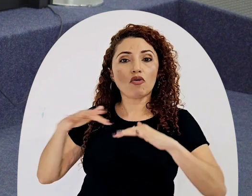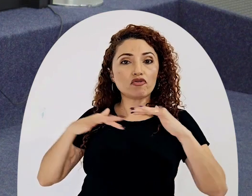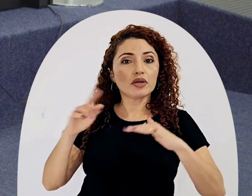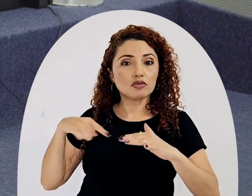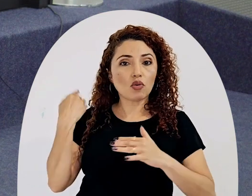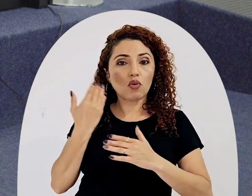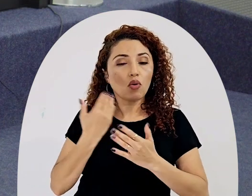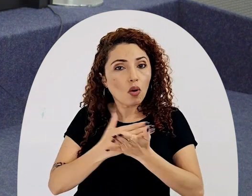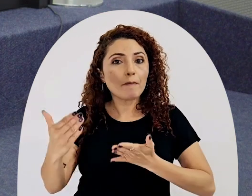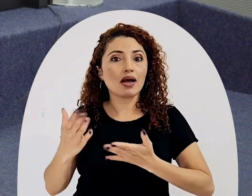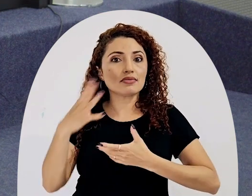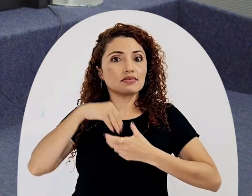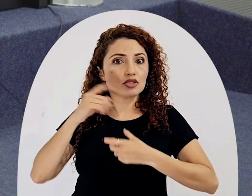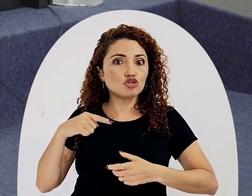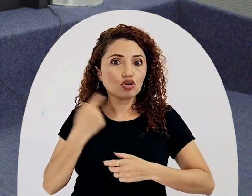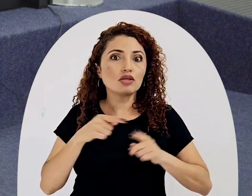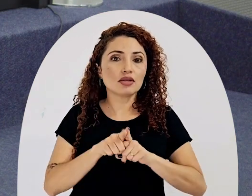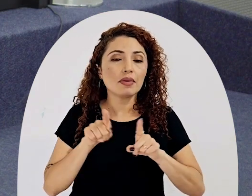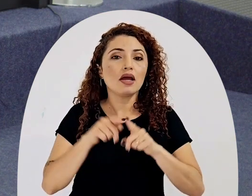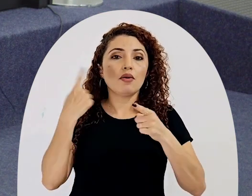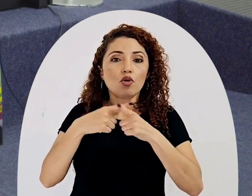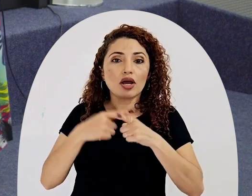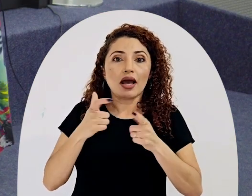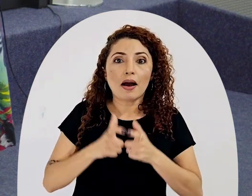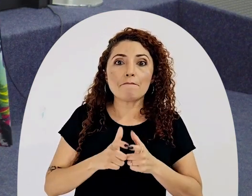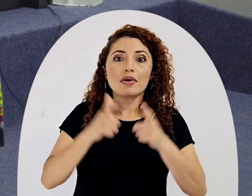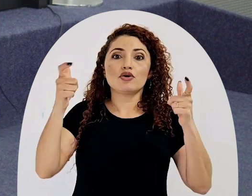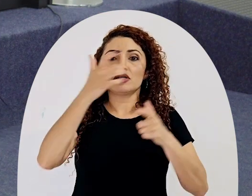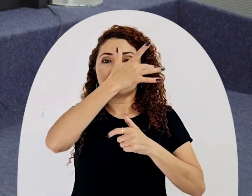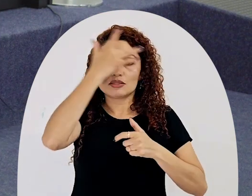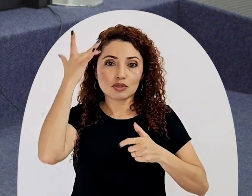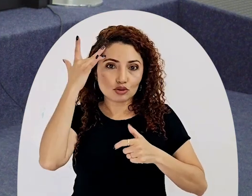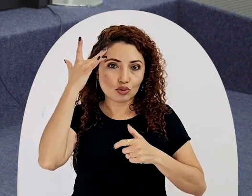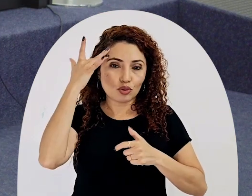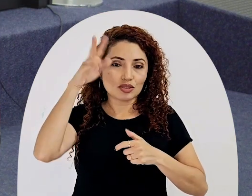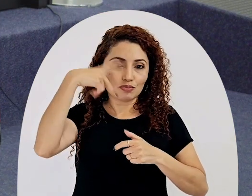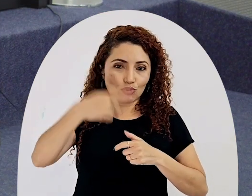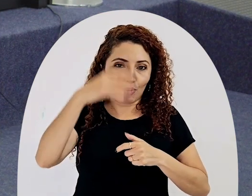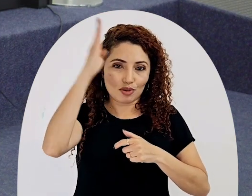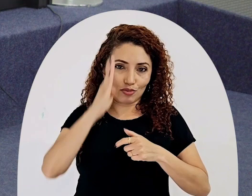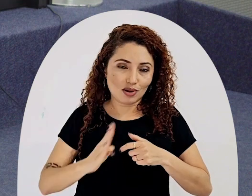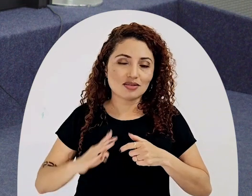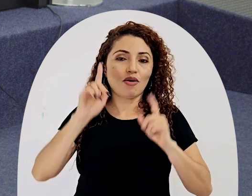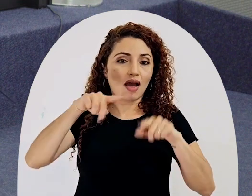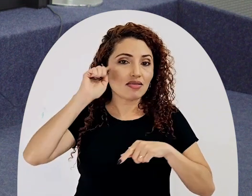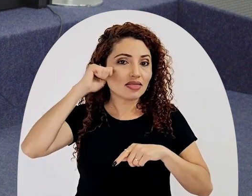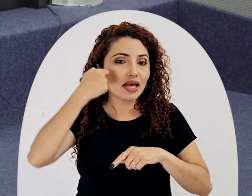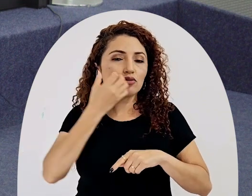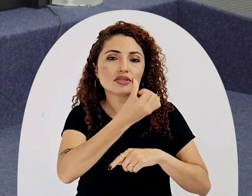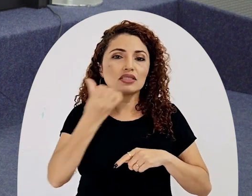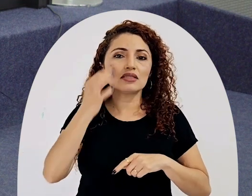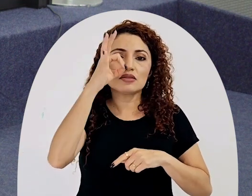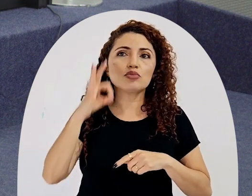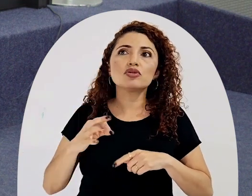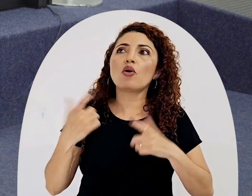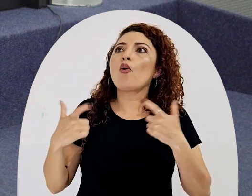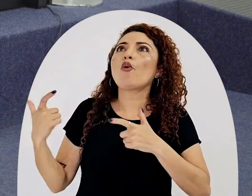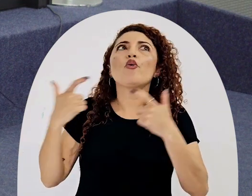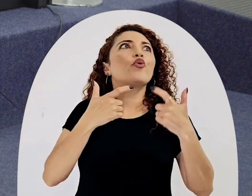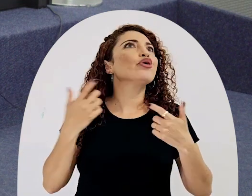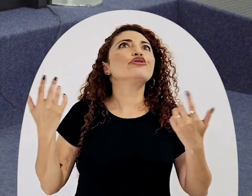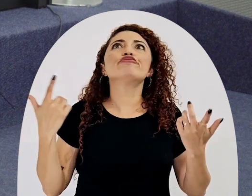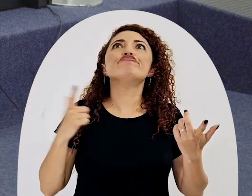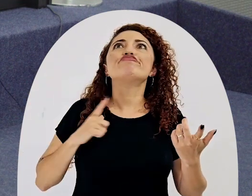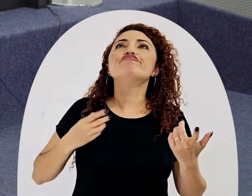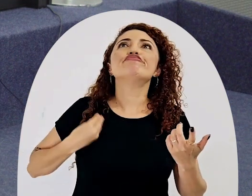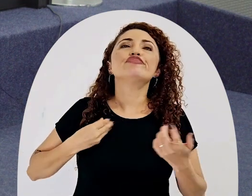Porque se a maioria da população brasileira é uma população negra, que são 56%, É onde que elas estão nesses espaços. Por isso que nós falamos que